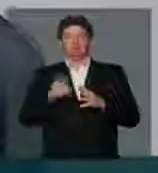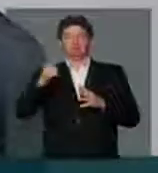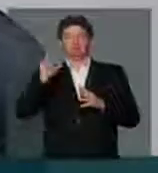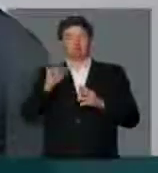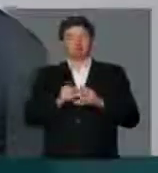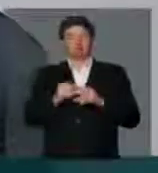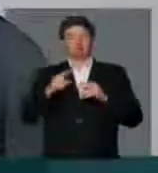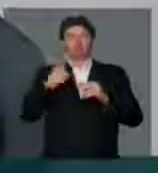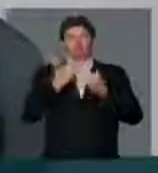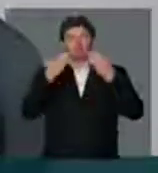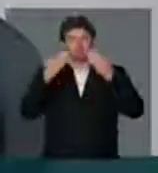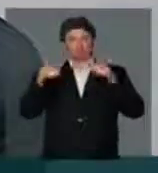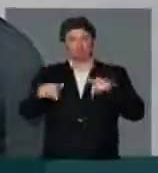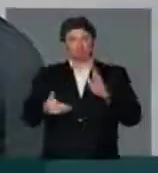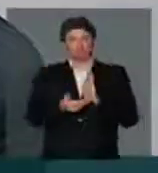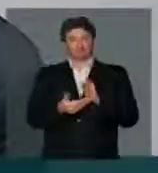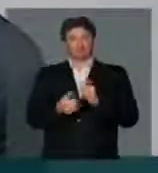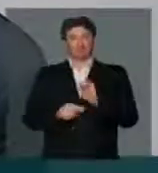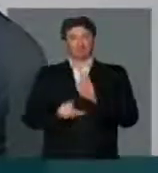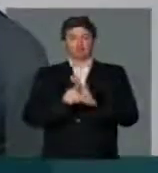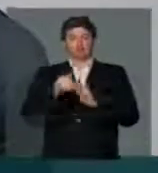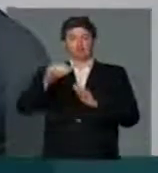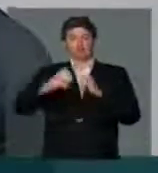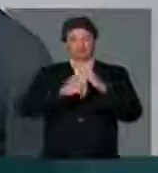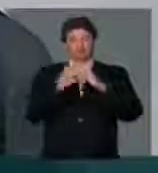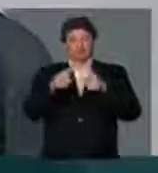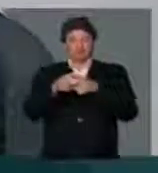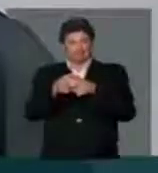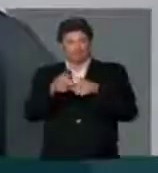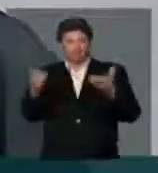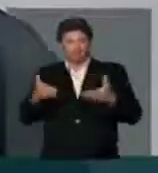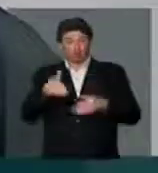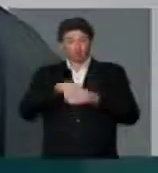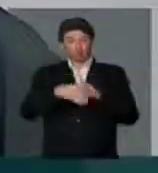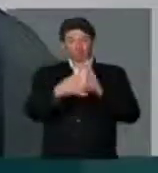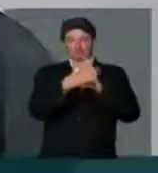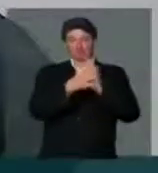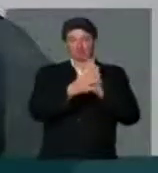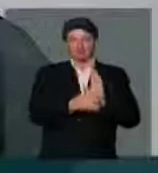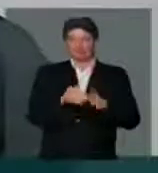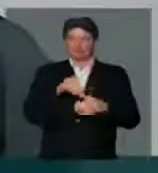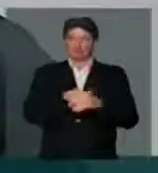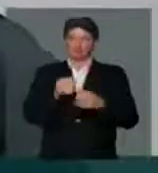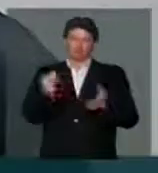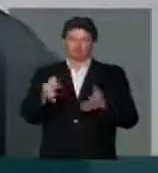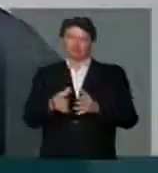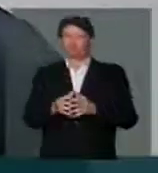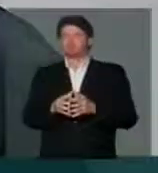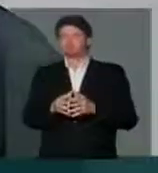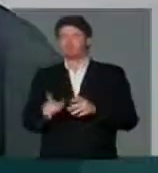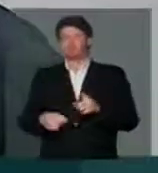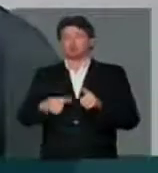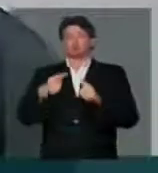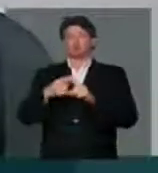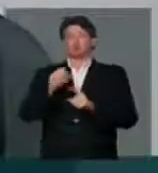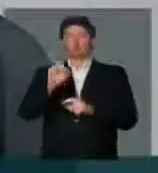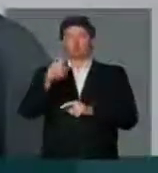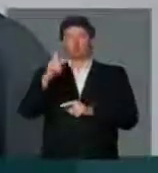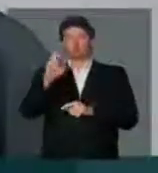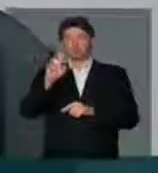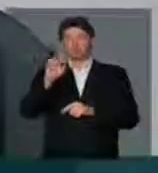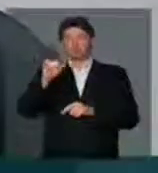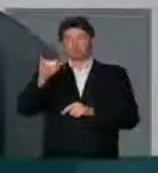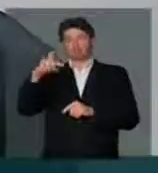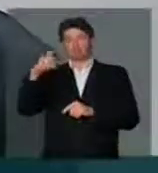ontem nós aprovamos aqui a lei da micro e pequena empresa. Hoje vamos votar os destaques, né? A ampliação do super simples para micro e